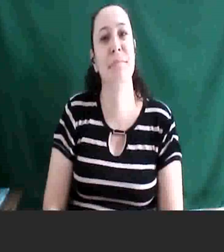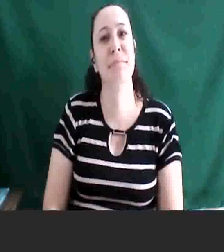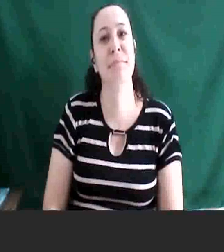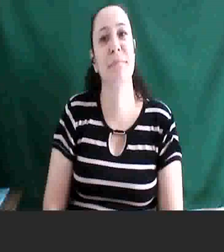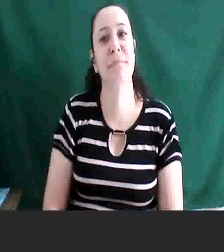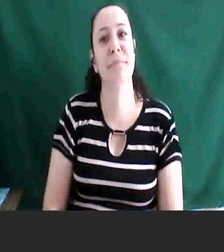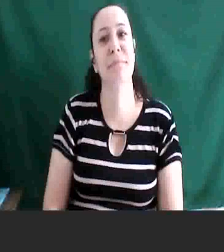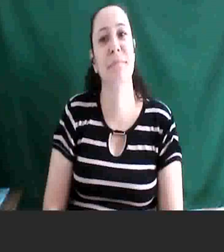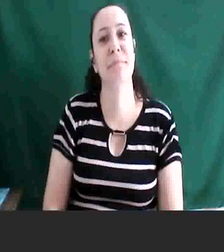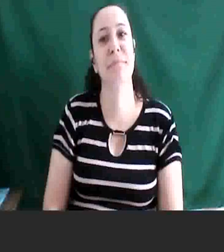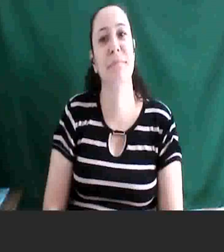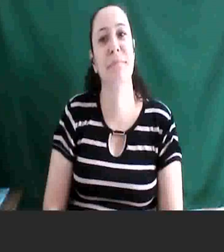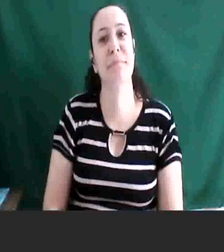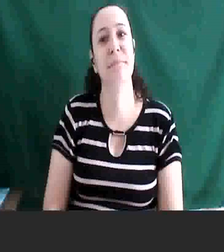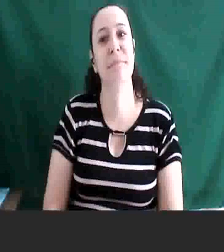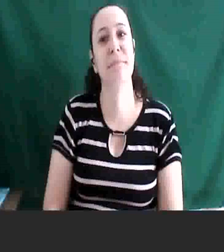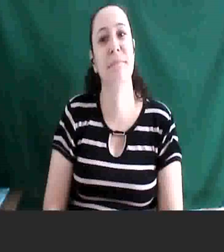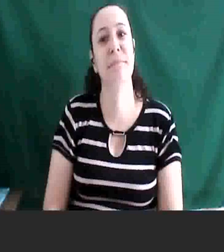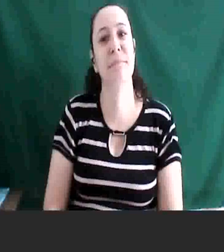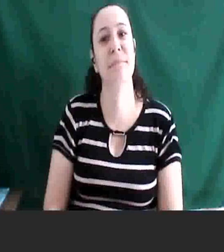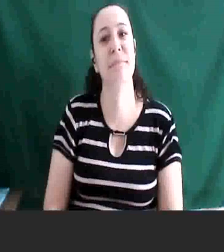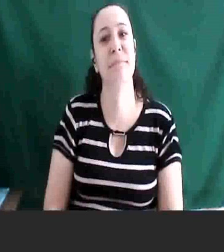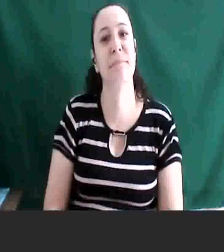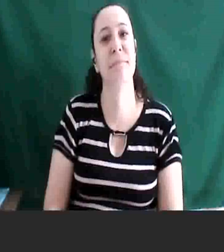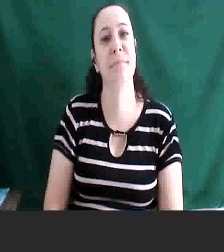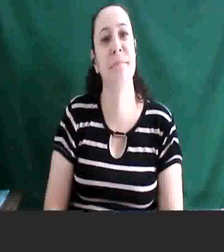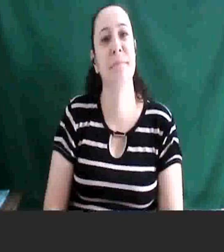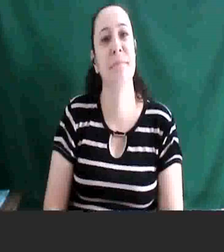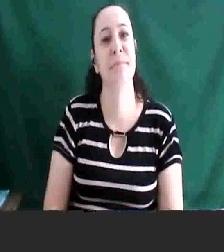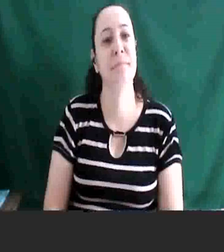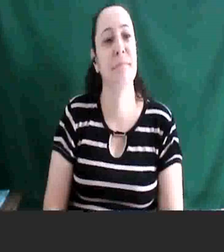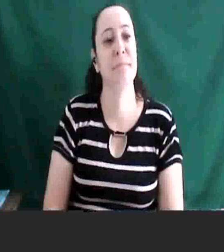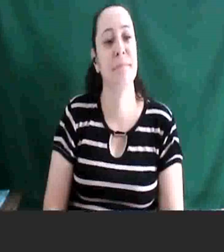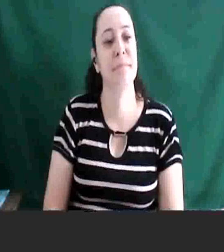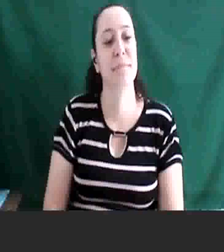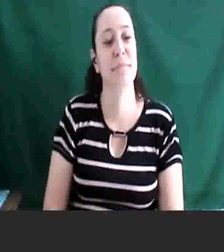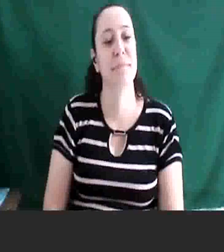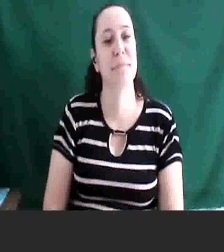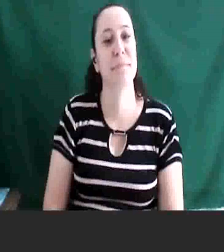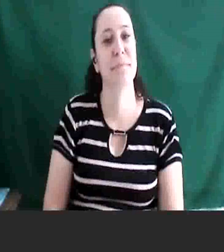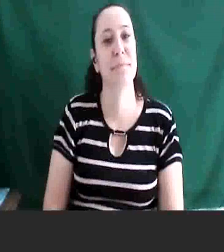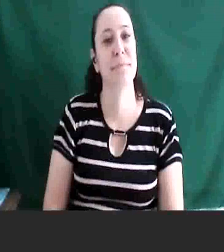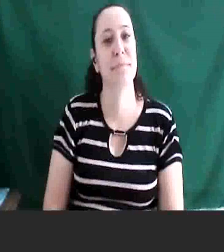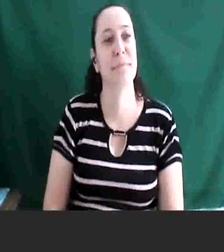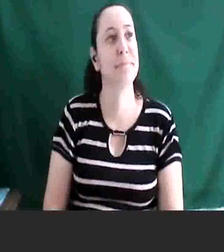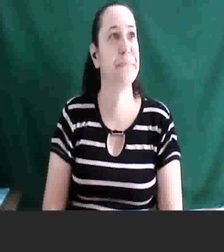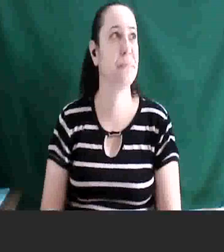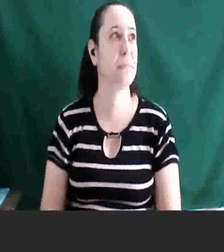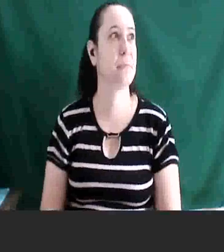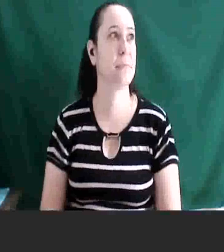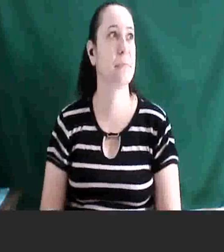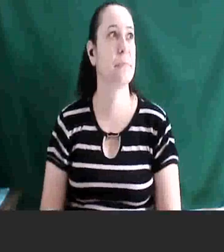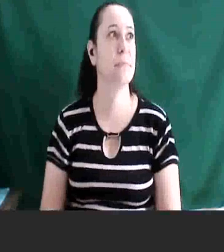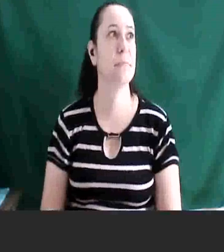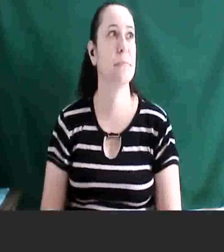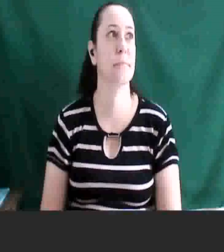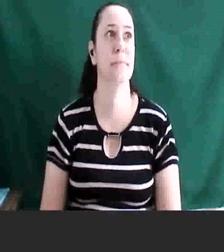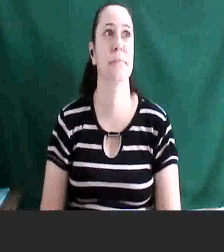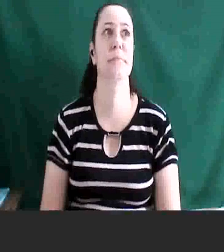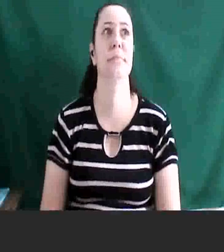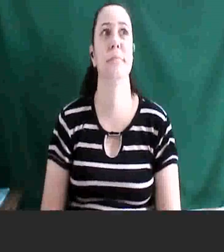final de semana também. Aí você pega um log lá e analisa. Mas peraí, nessa madrugada aqui, teve que entre as 3 da manhã até as 6